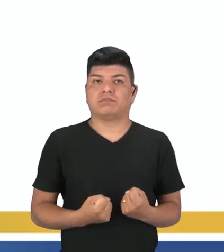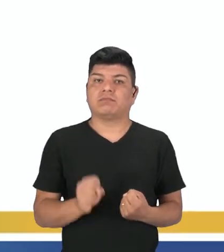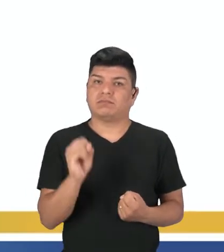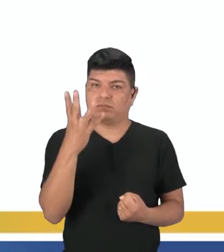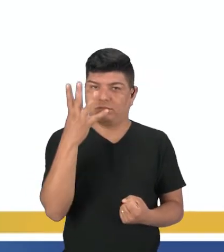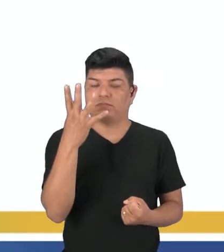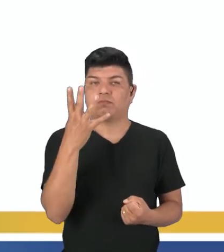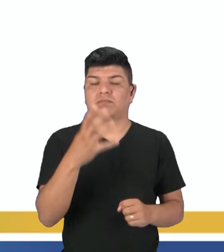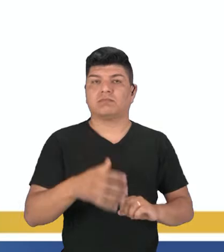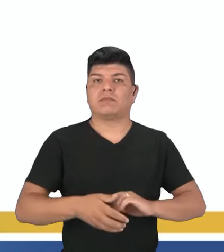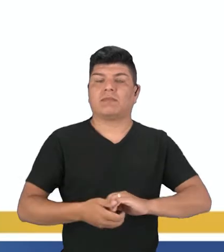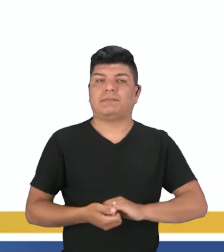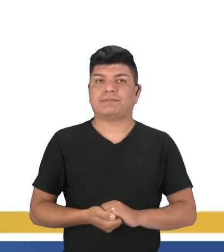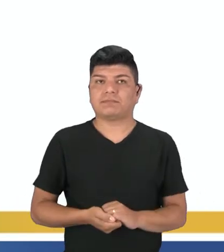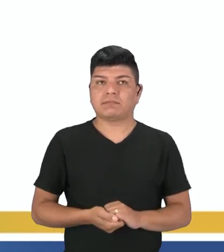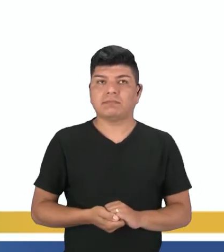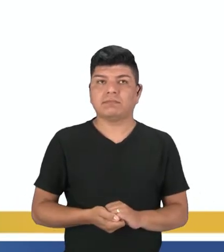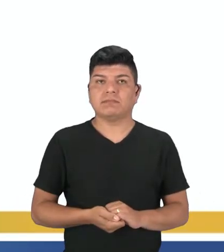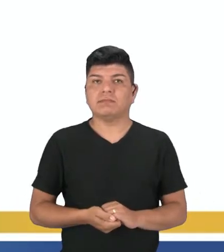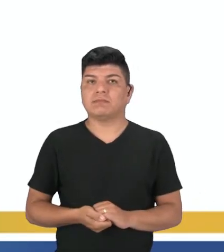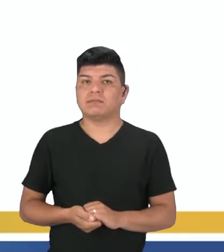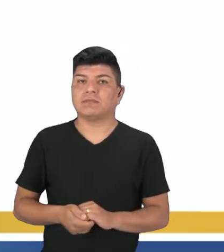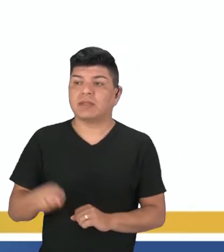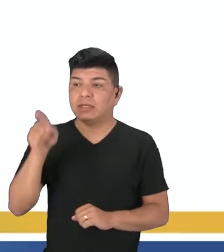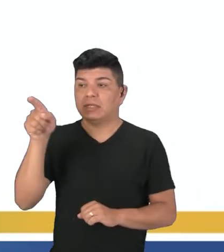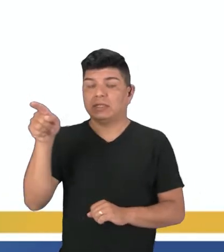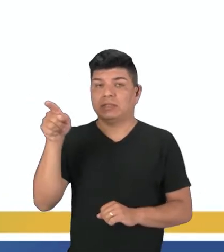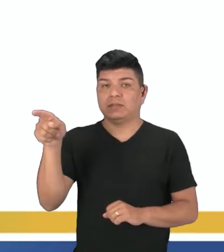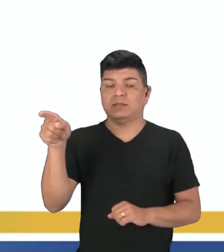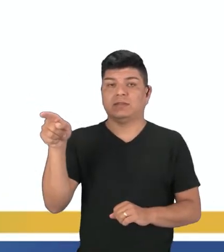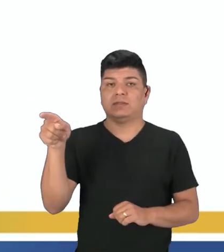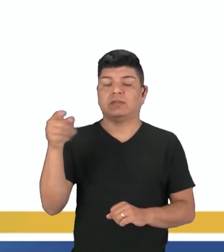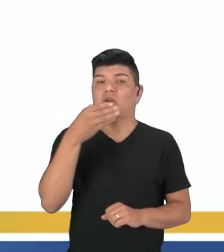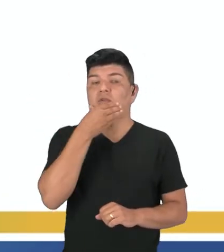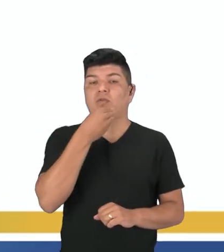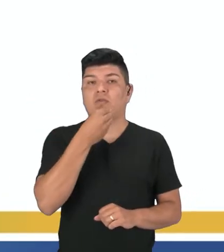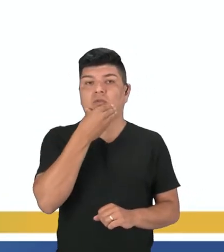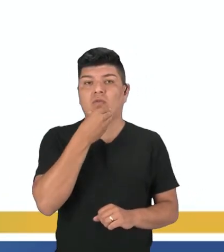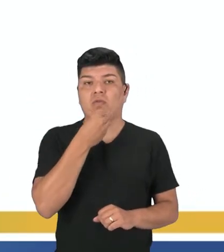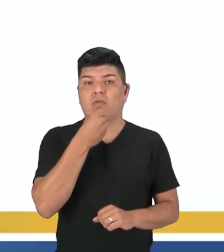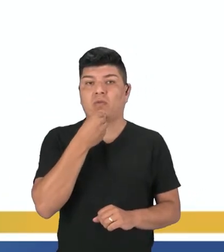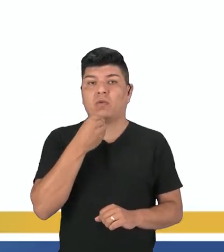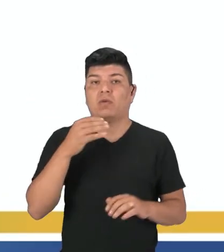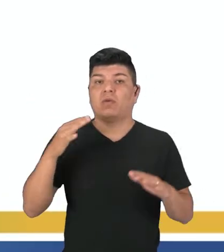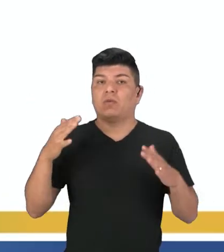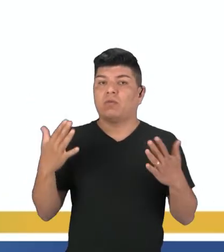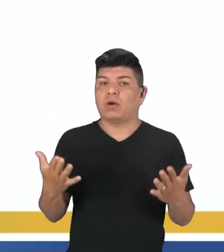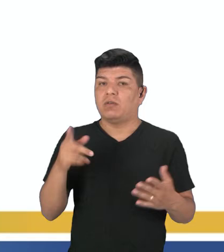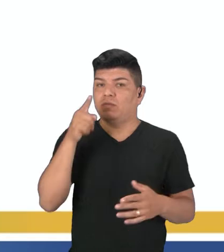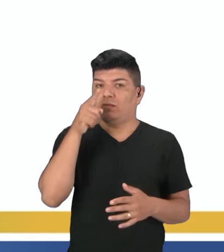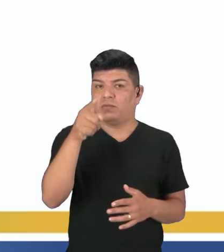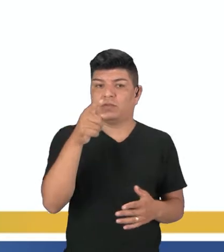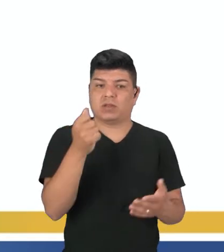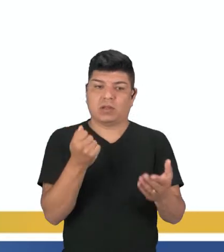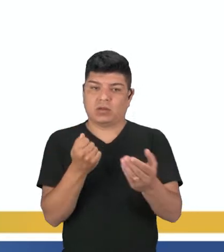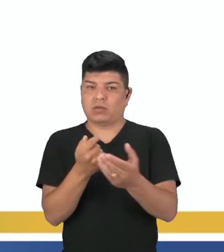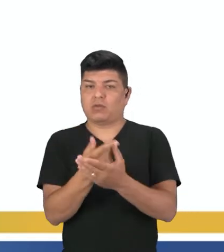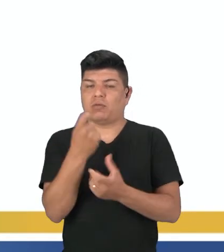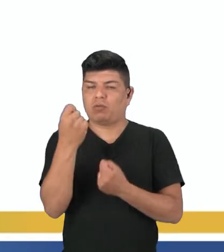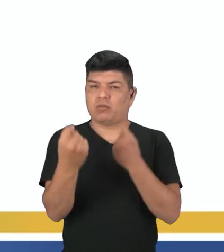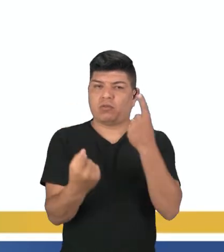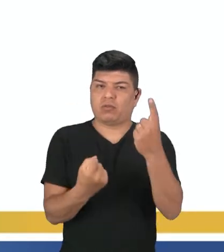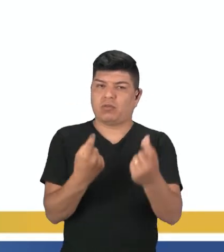whom you bought this popcorn. Ele é o homem do qual você comprou essa